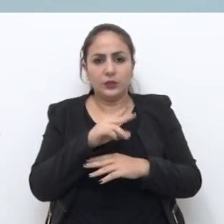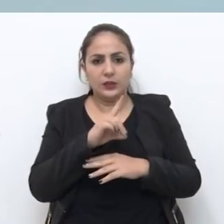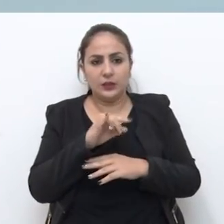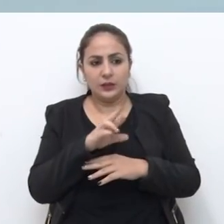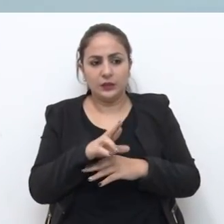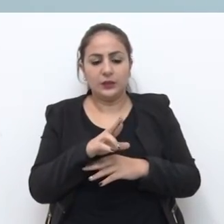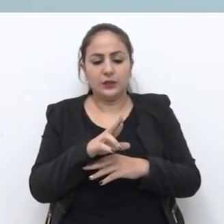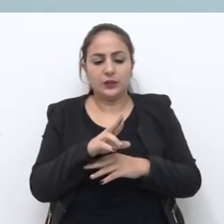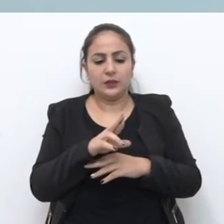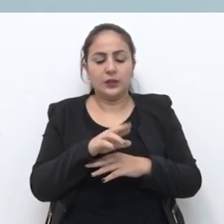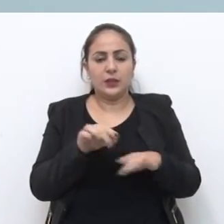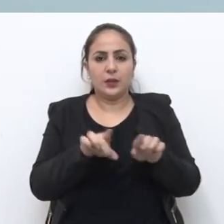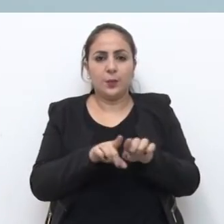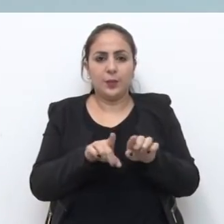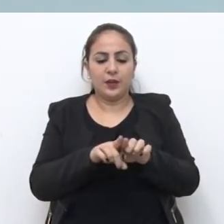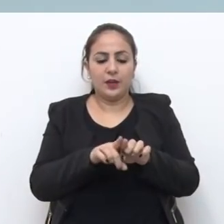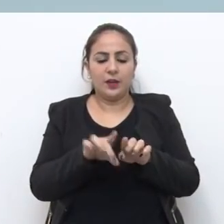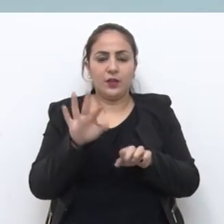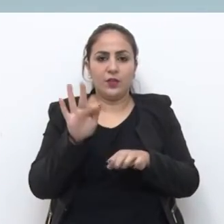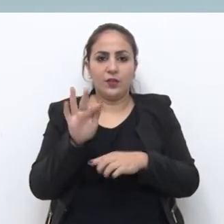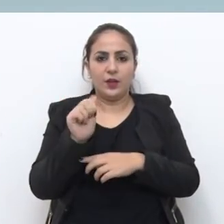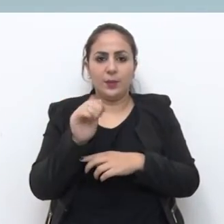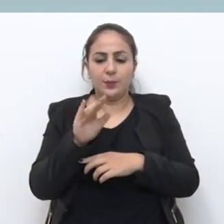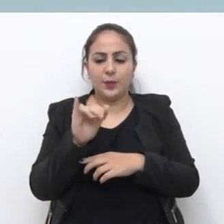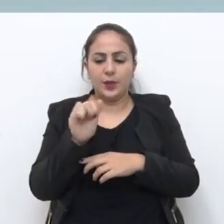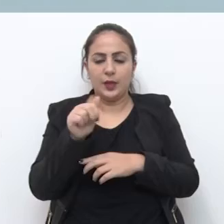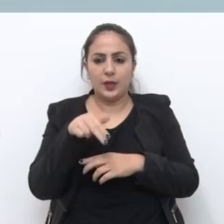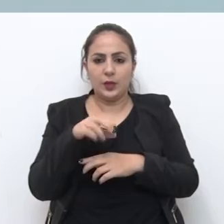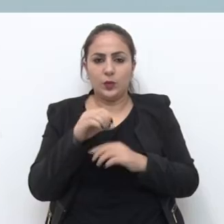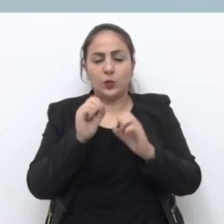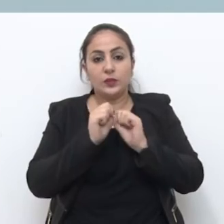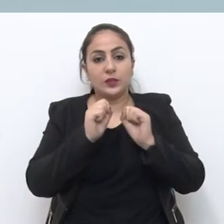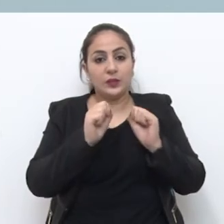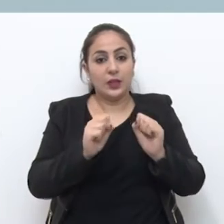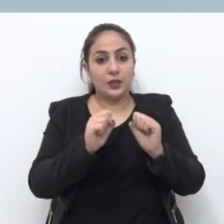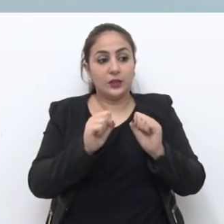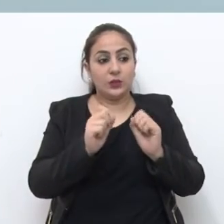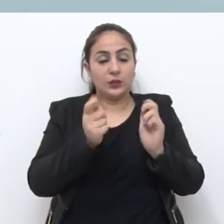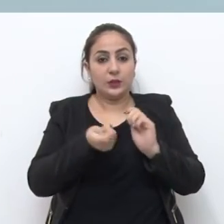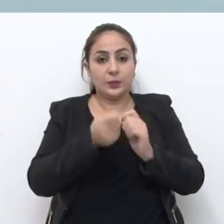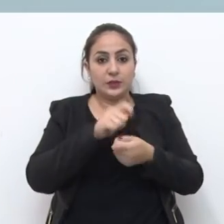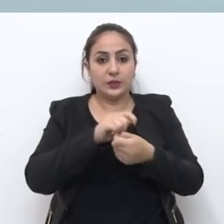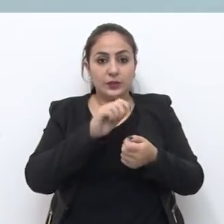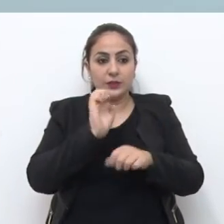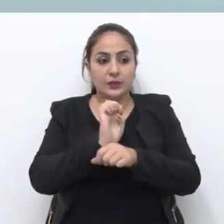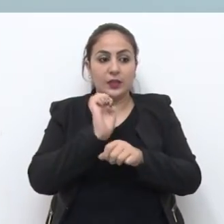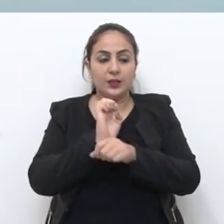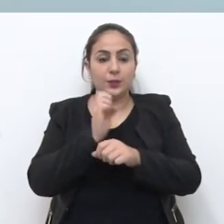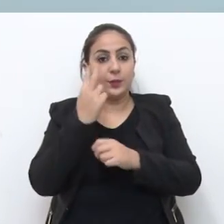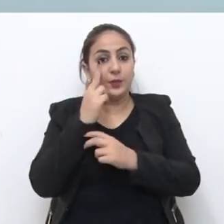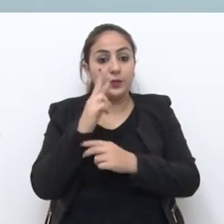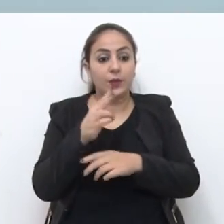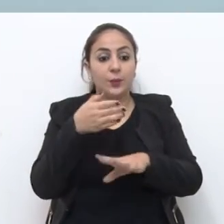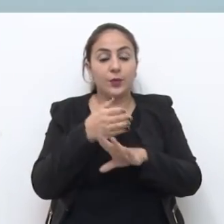Claudemir Blaganholo da Sugás e com o Fabiano Pereira, secretário de Habitação do Estado, para